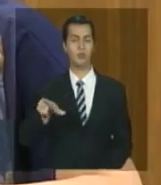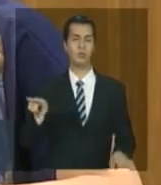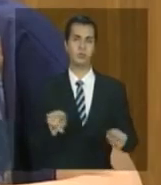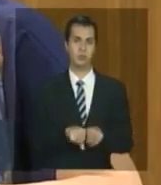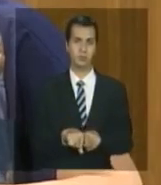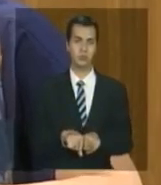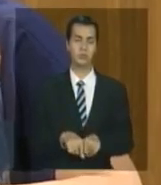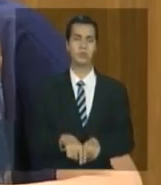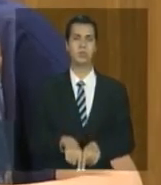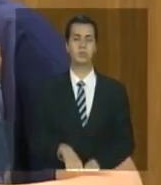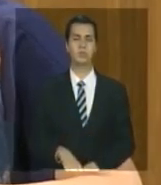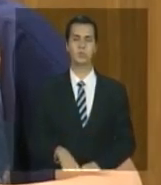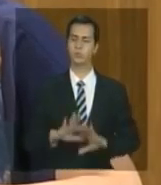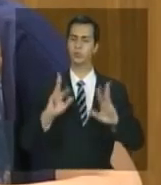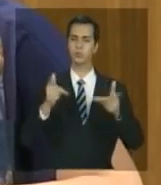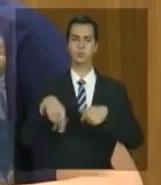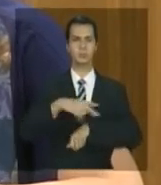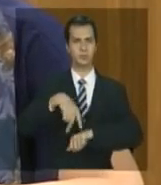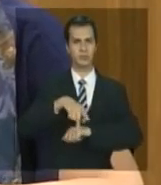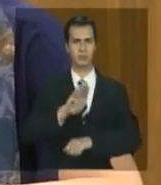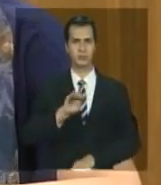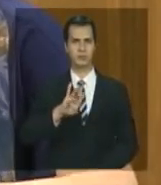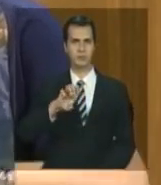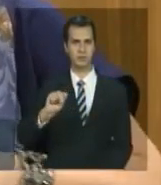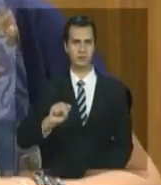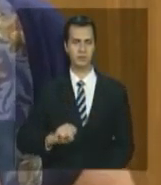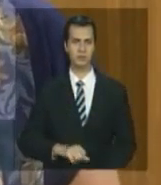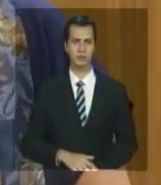os envolvendo todos os países do BRICS.